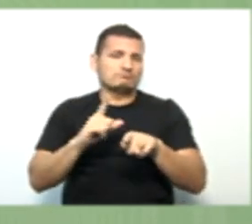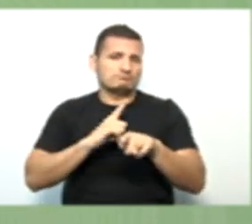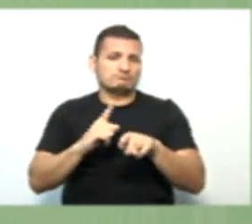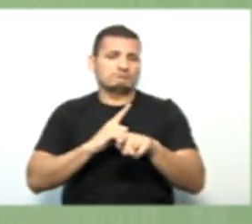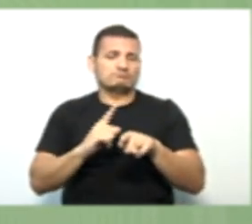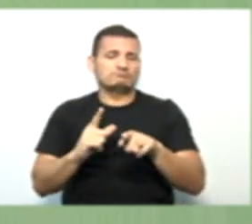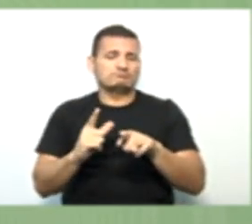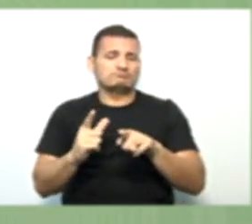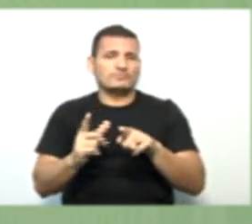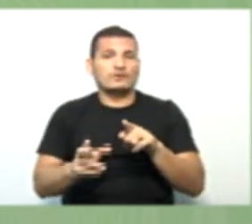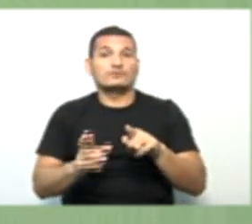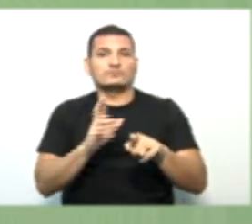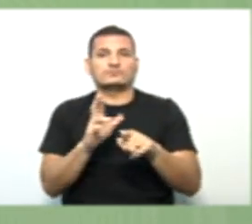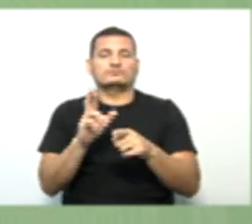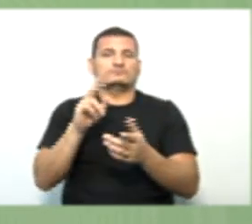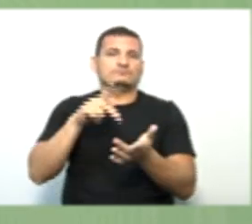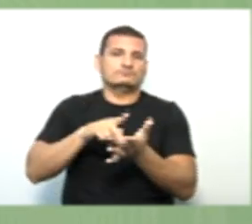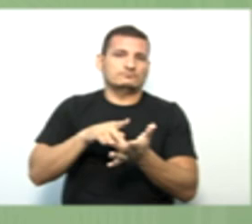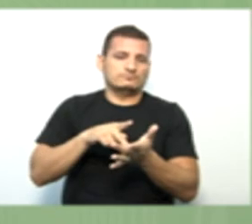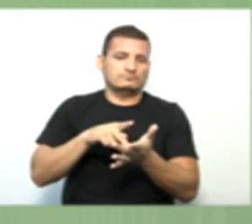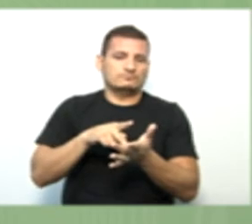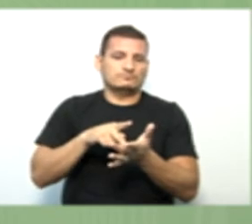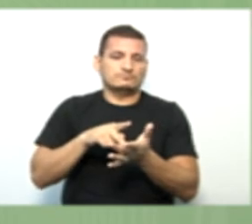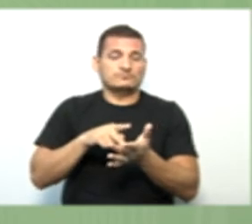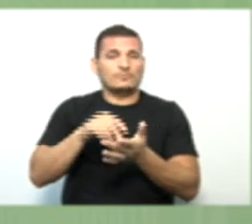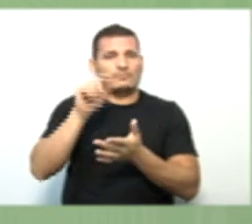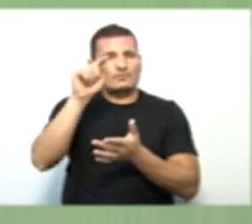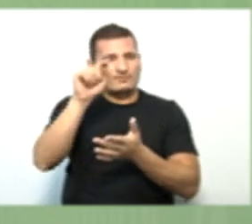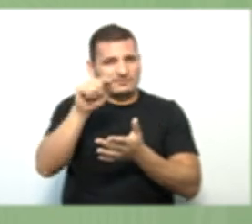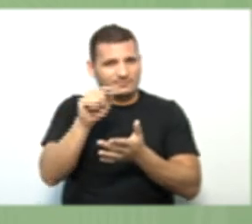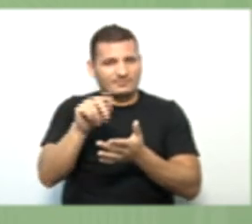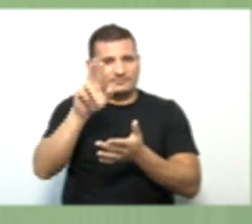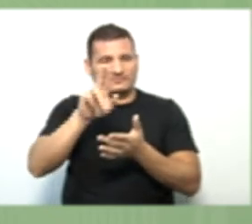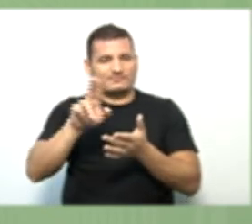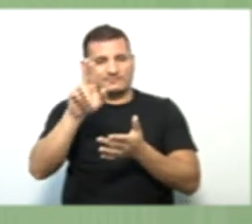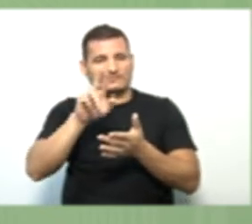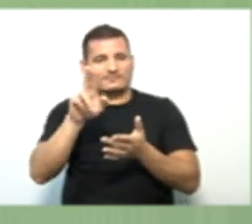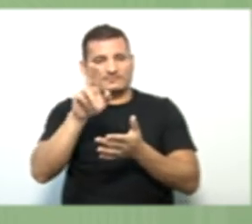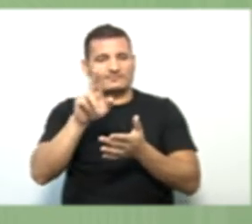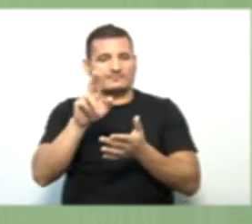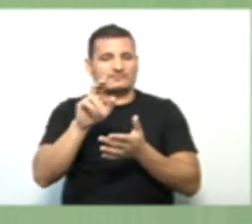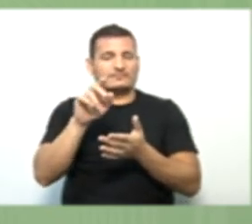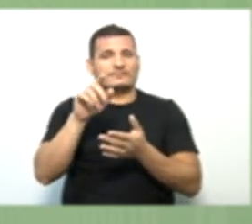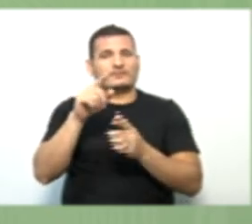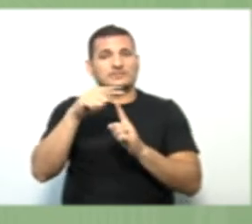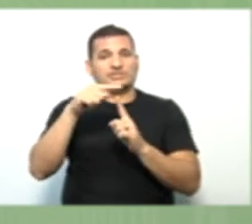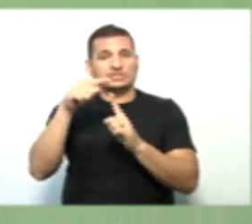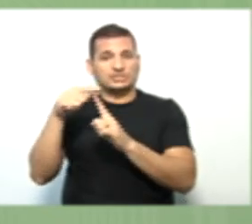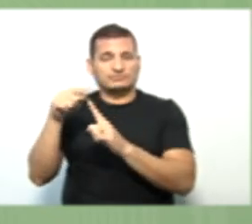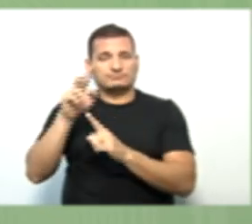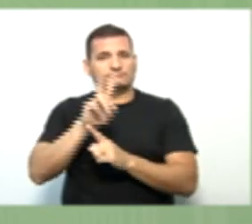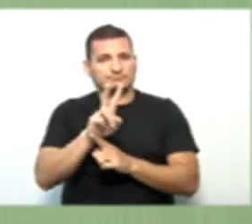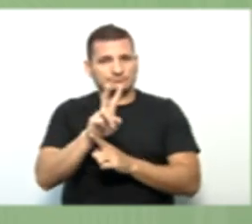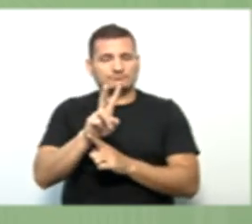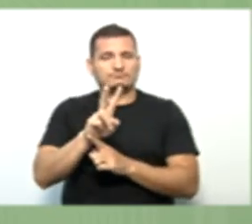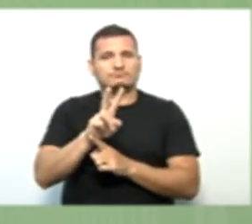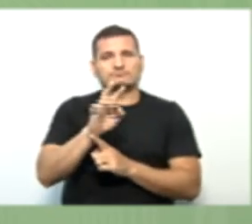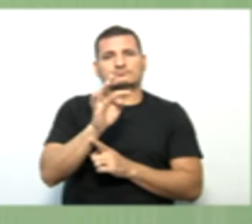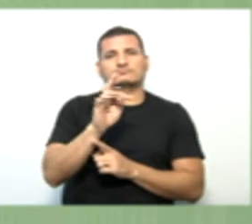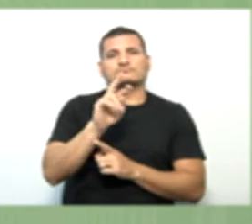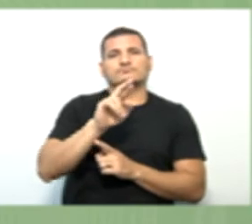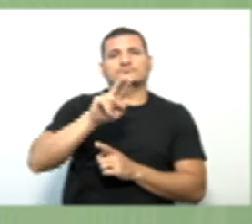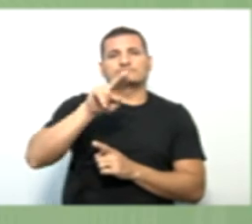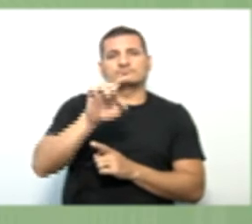Então, o resultado das expressões que usam esses operadores aqui também vai ser de dois tipos, o true ou o